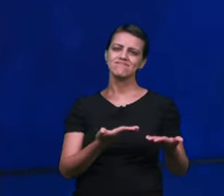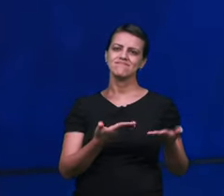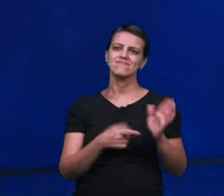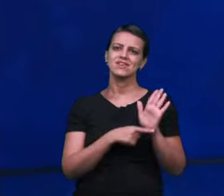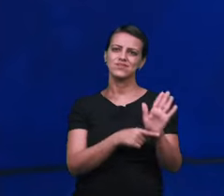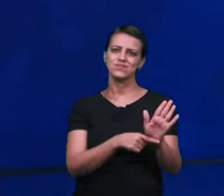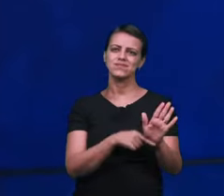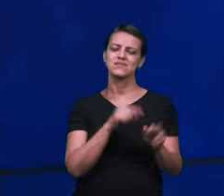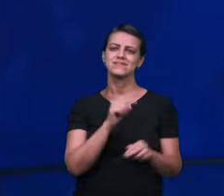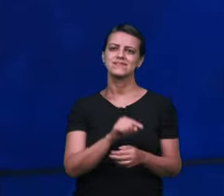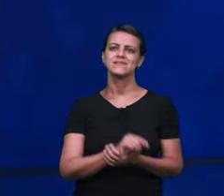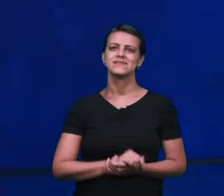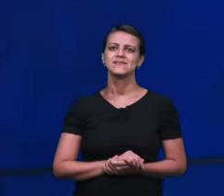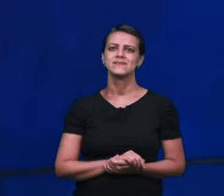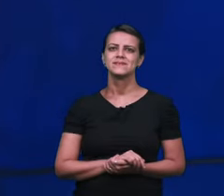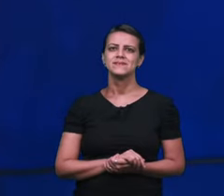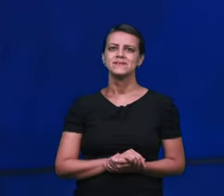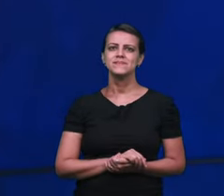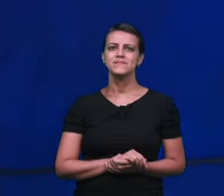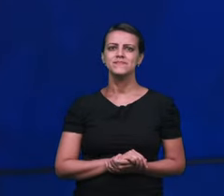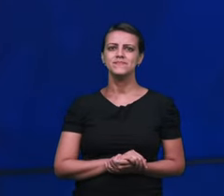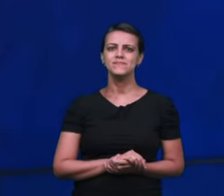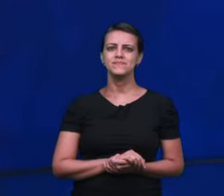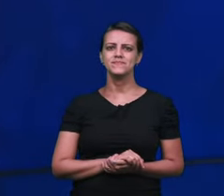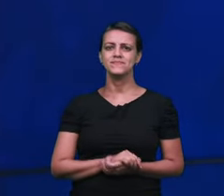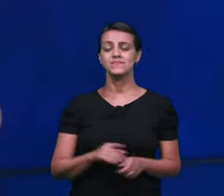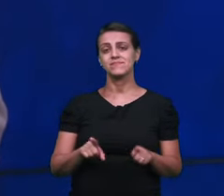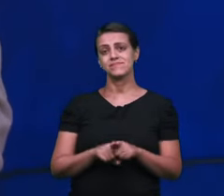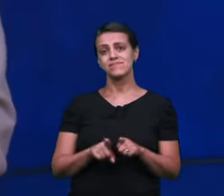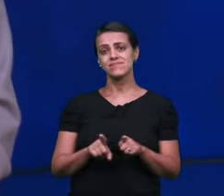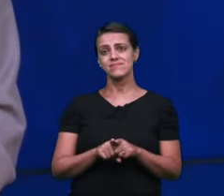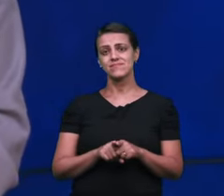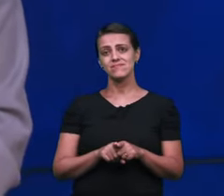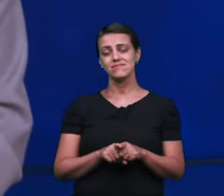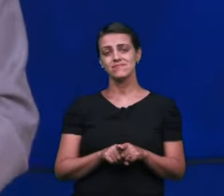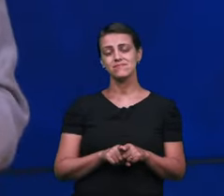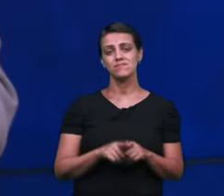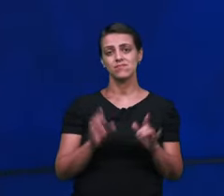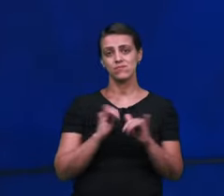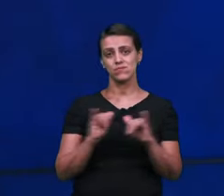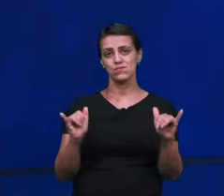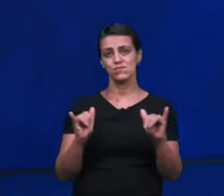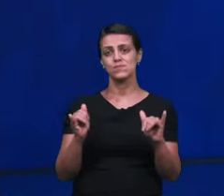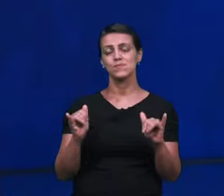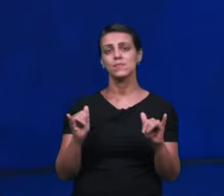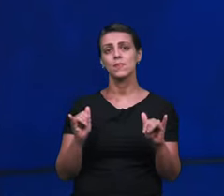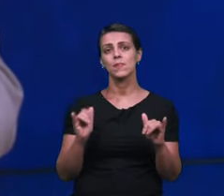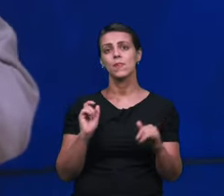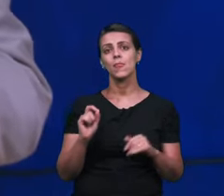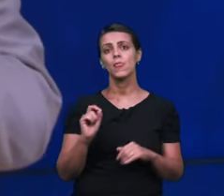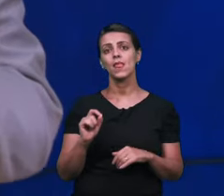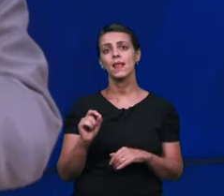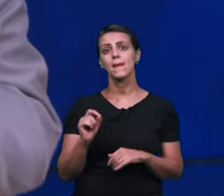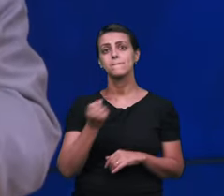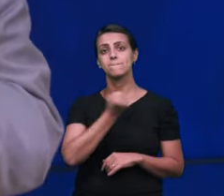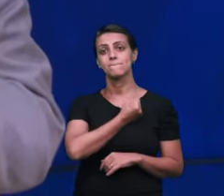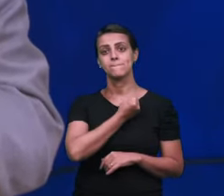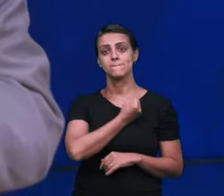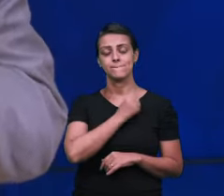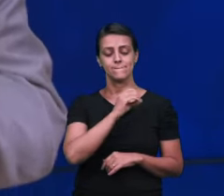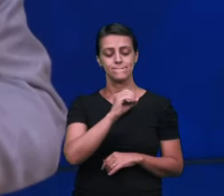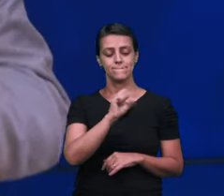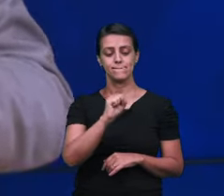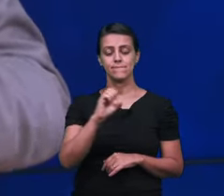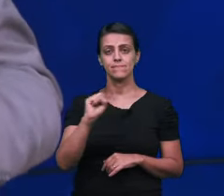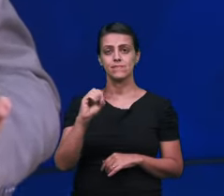atender alguém que esteja precisando. E agora, a última informação é que, em relação ao 0800, é que nós não vamos